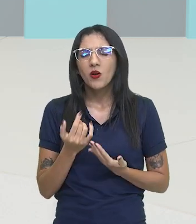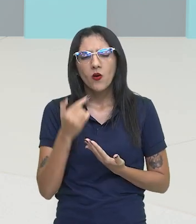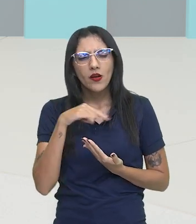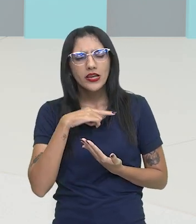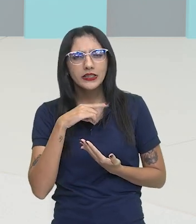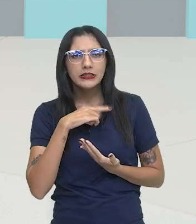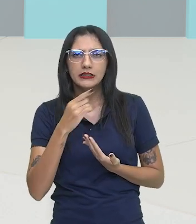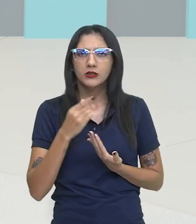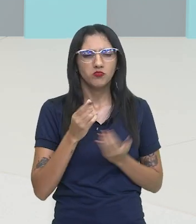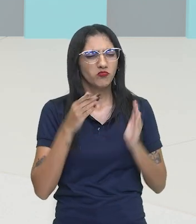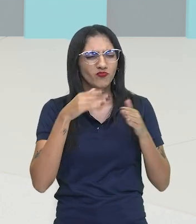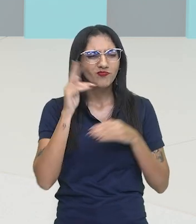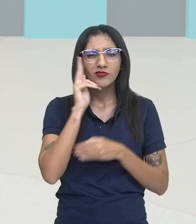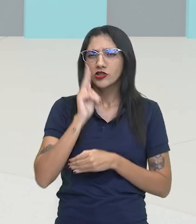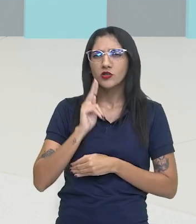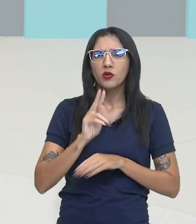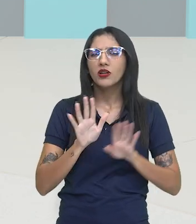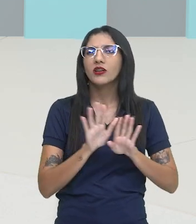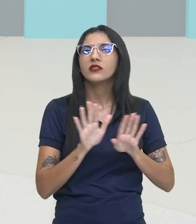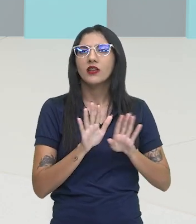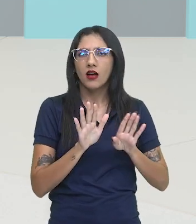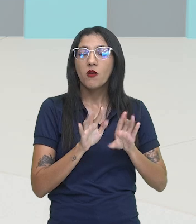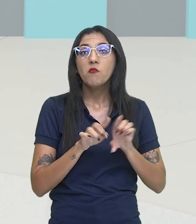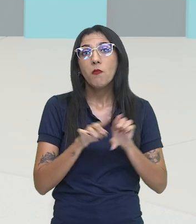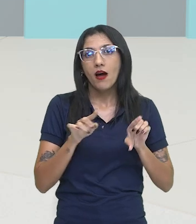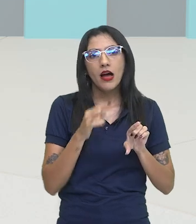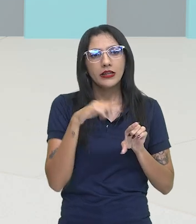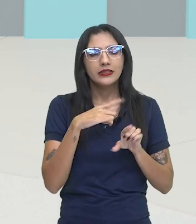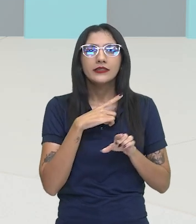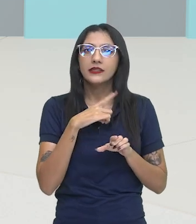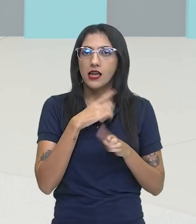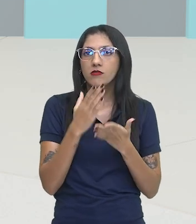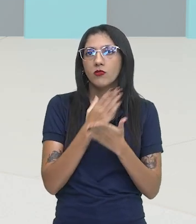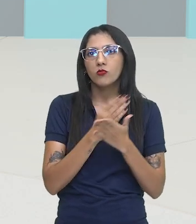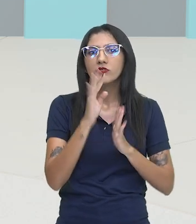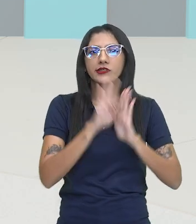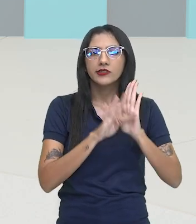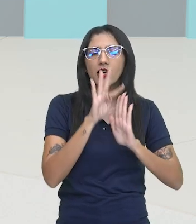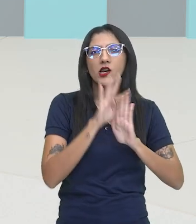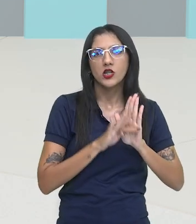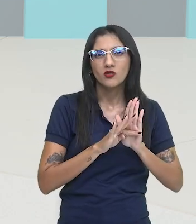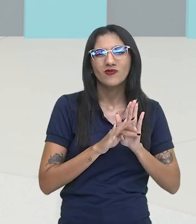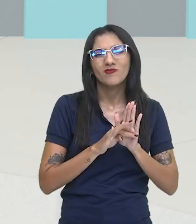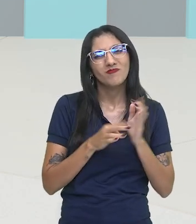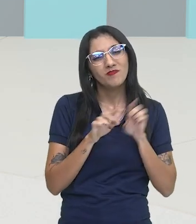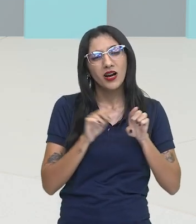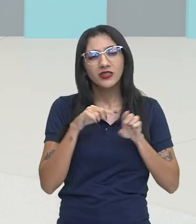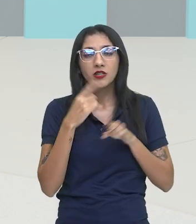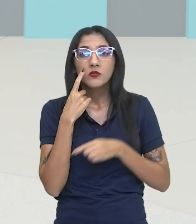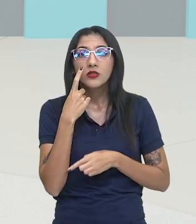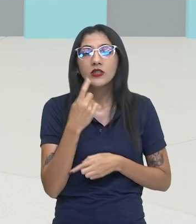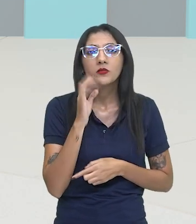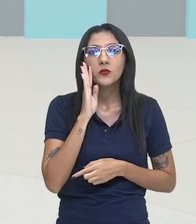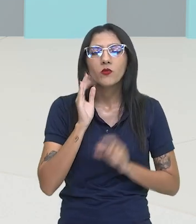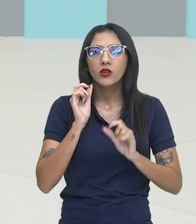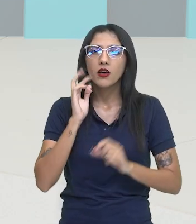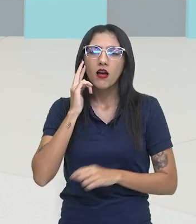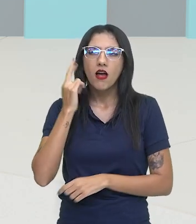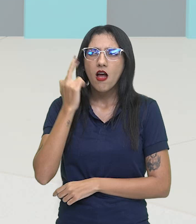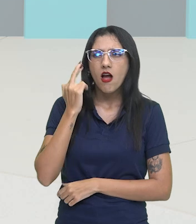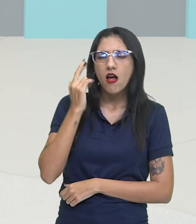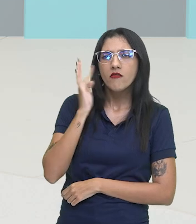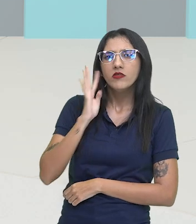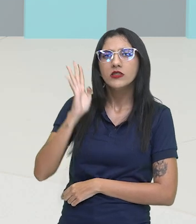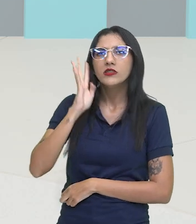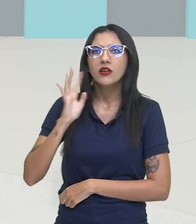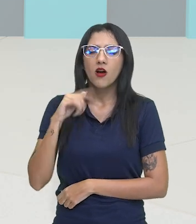essa questão das histórias indígenas, apesar de ter texto sobre isso, ele foca mais a questão da reflexão, trabalha